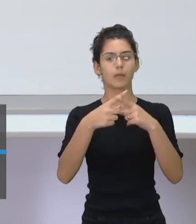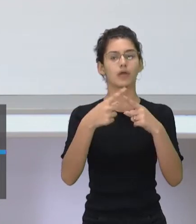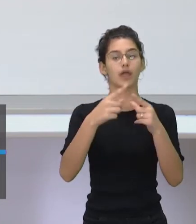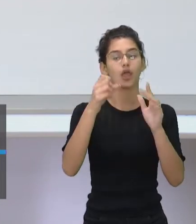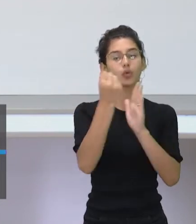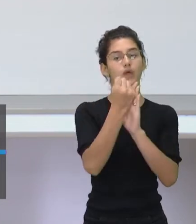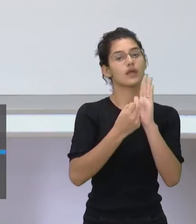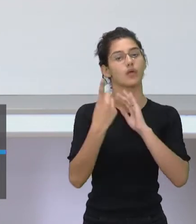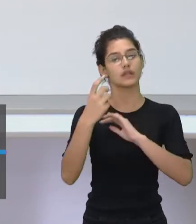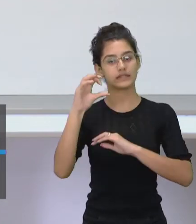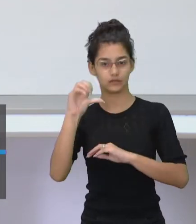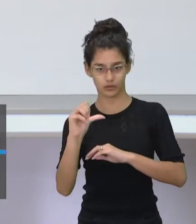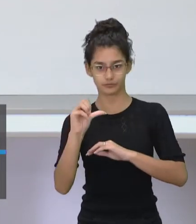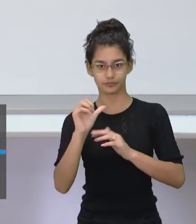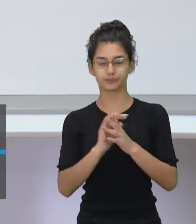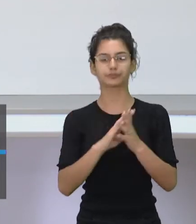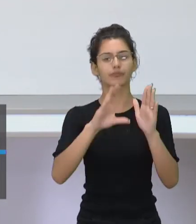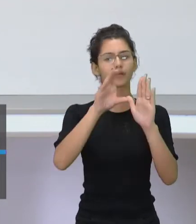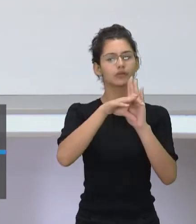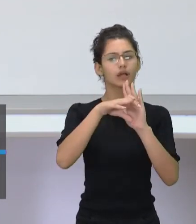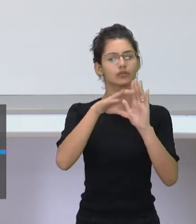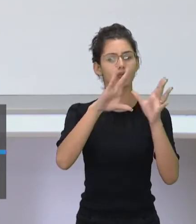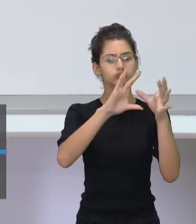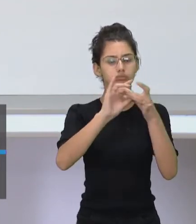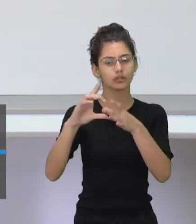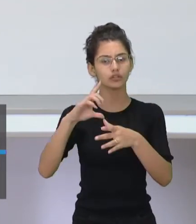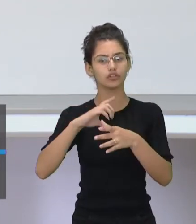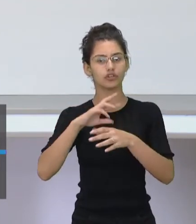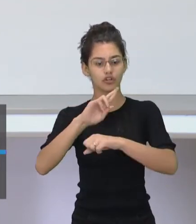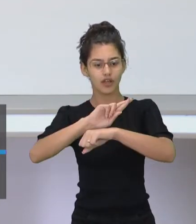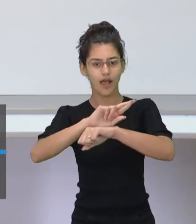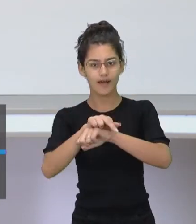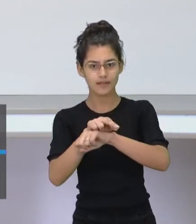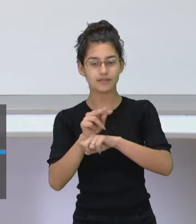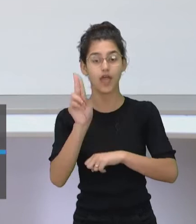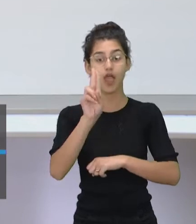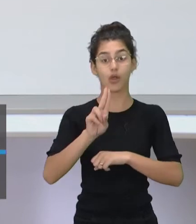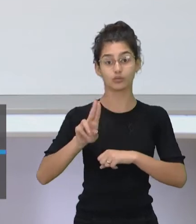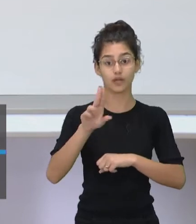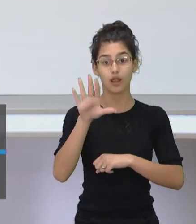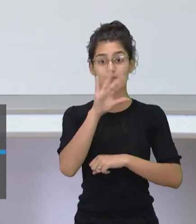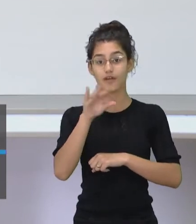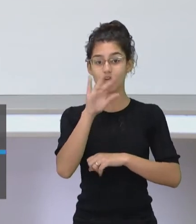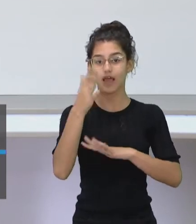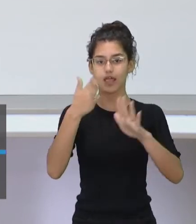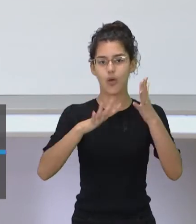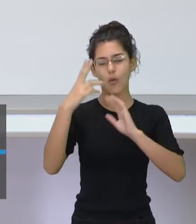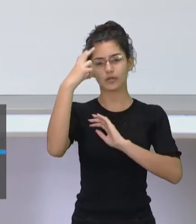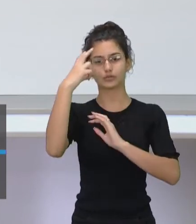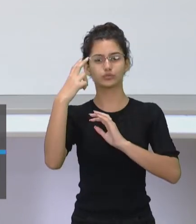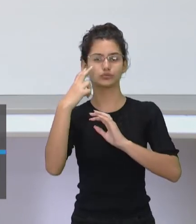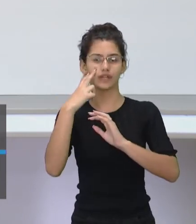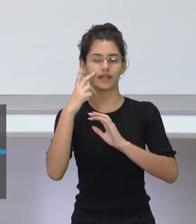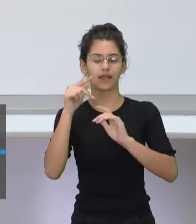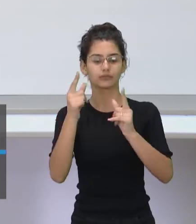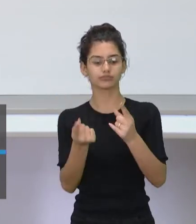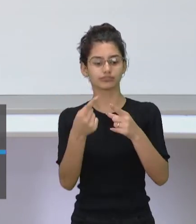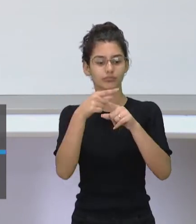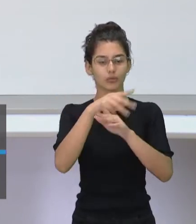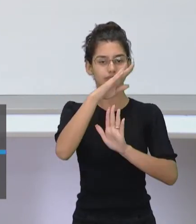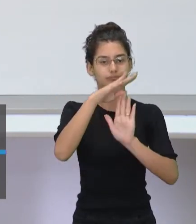século XIX, o conceito de raça, ele foi utilizado para dizer que algumas culturas eram